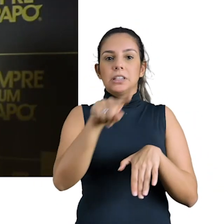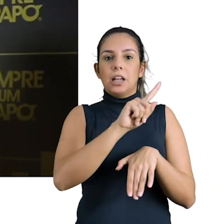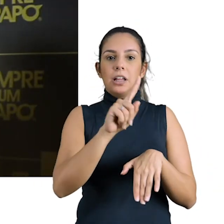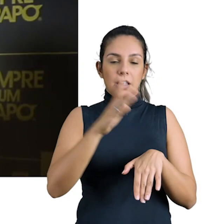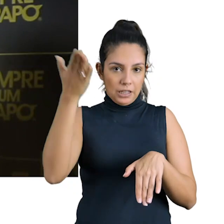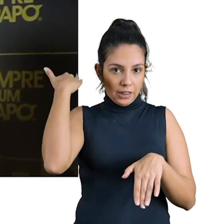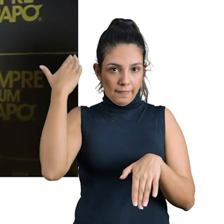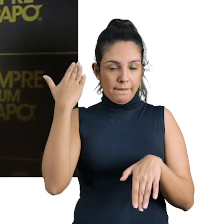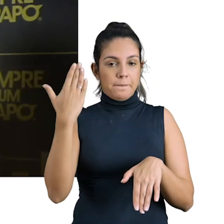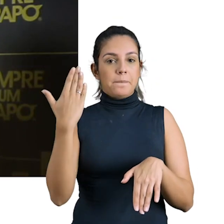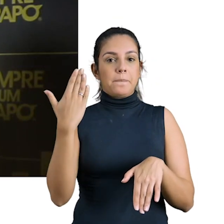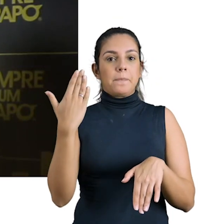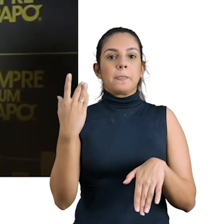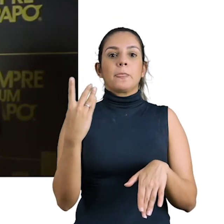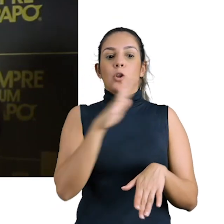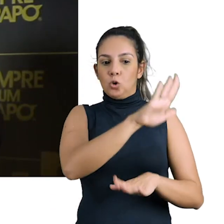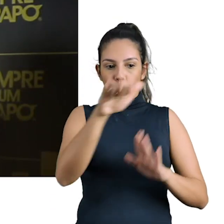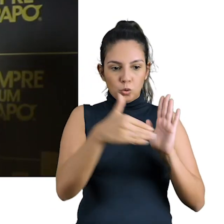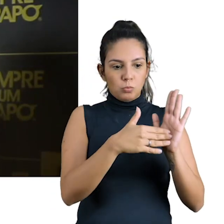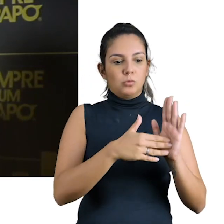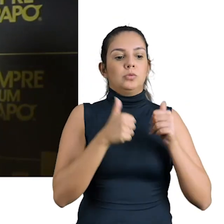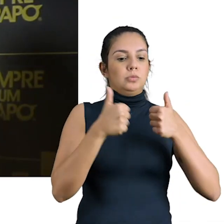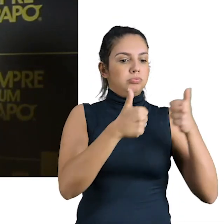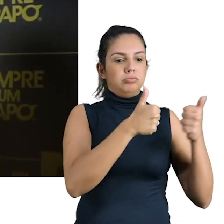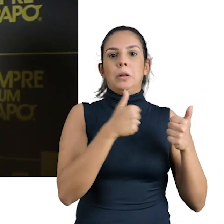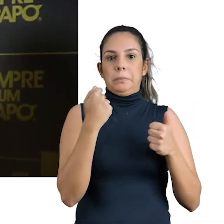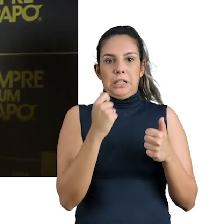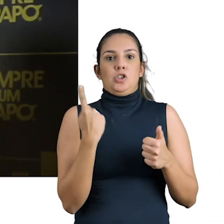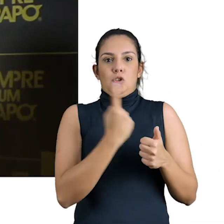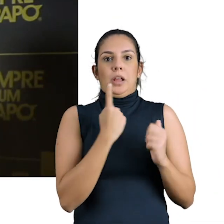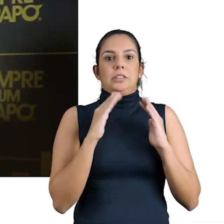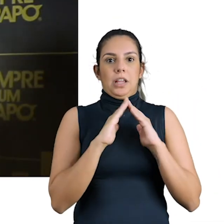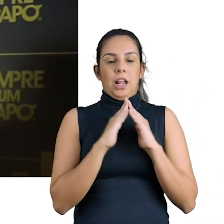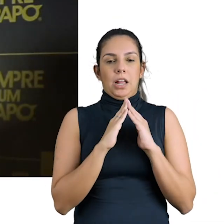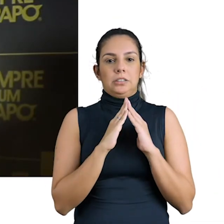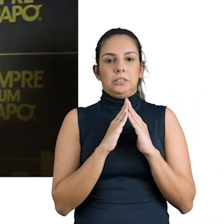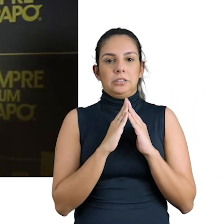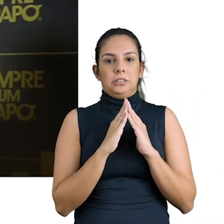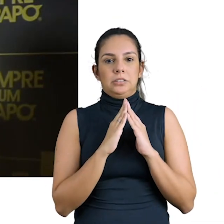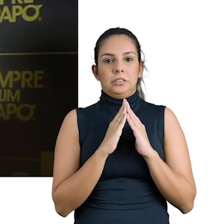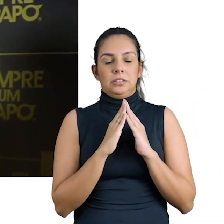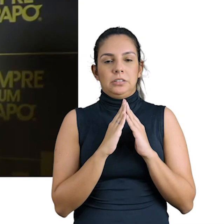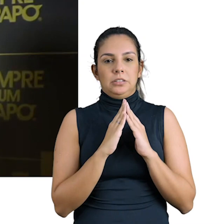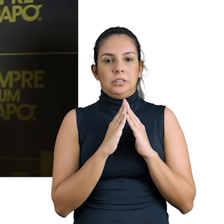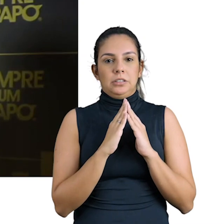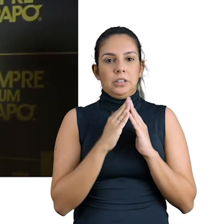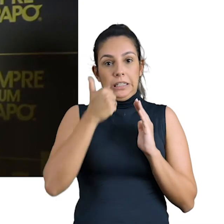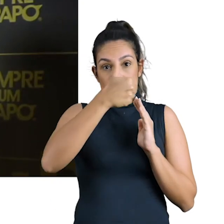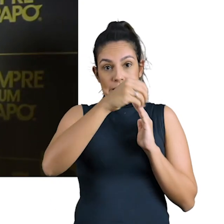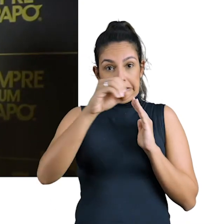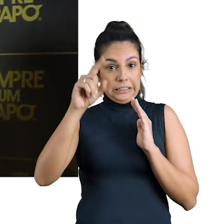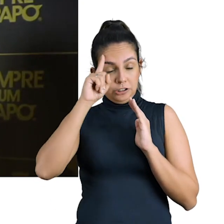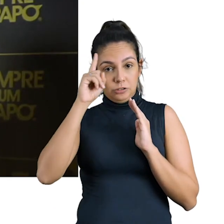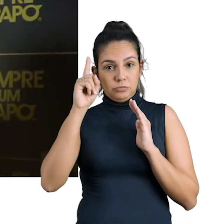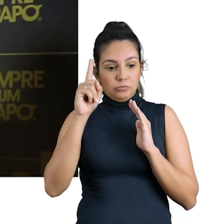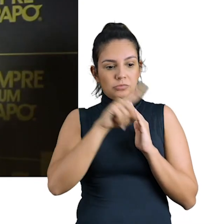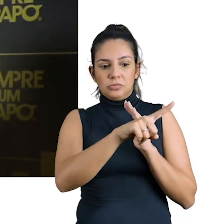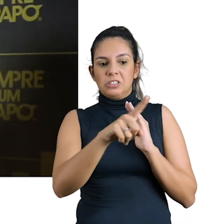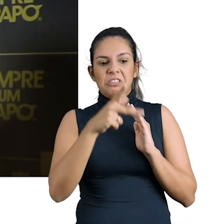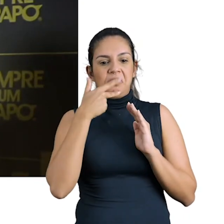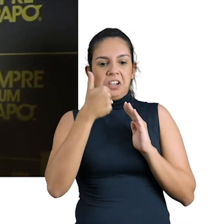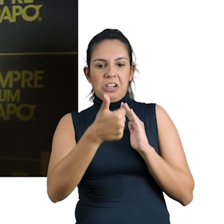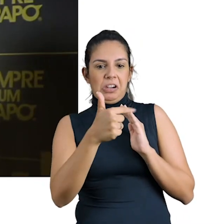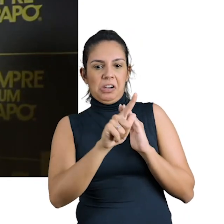início havia ali o consenso do isolamento. Há um consenso. Agora já estamos passando de 100 dias, já não há muito